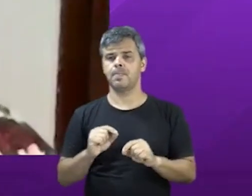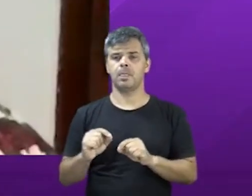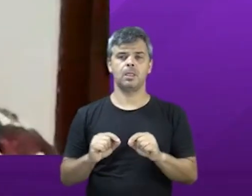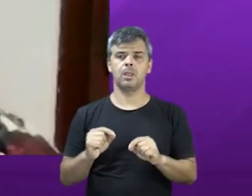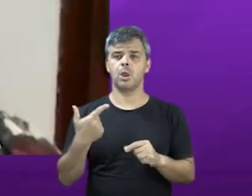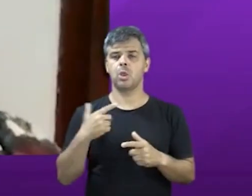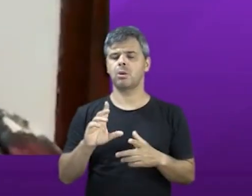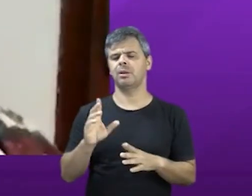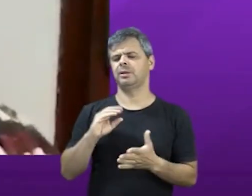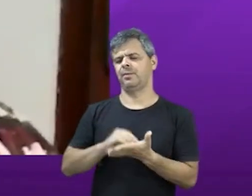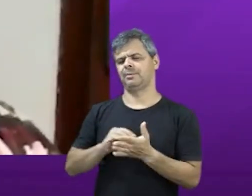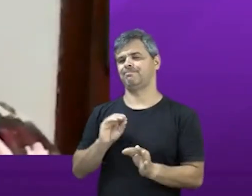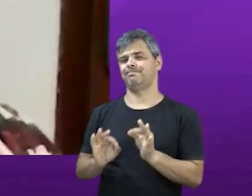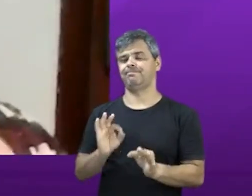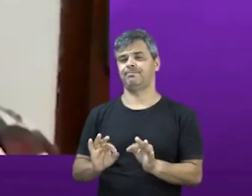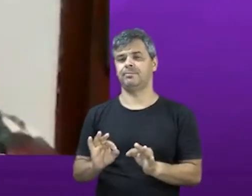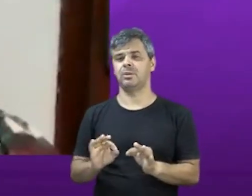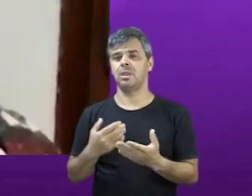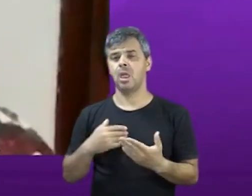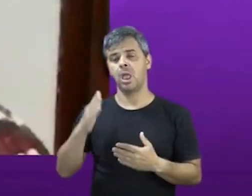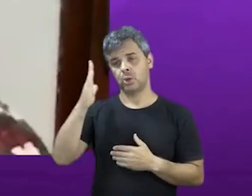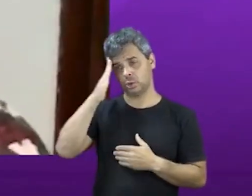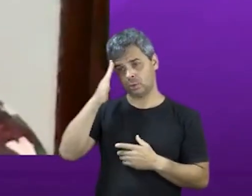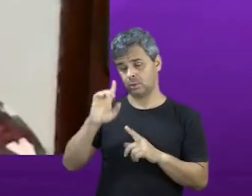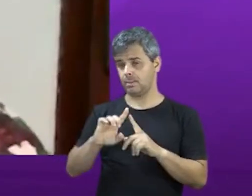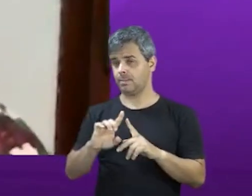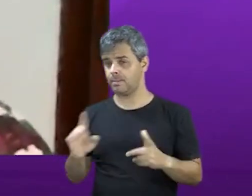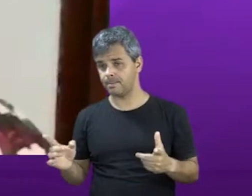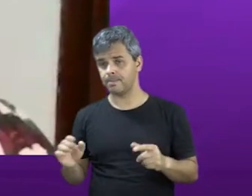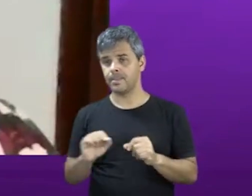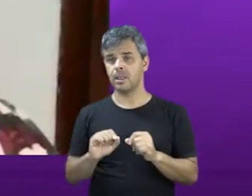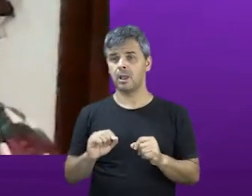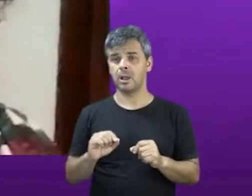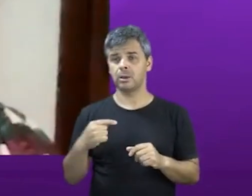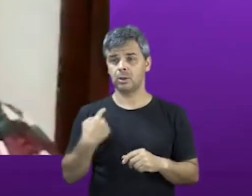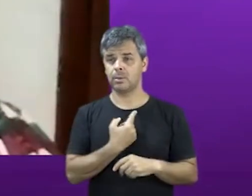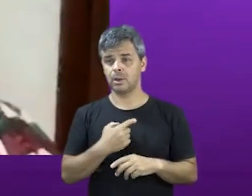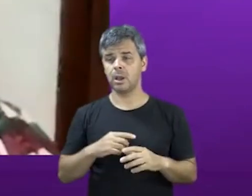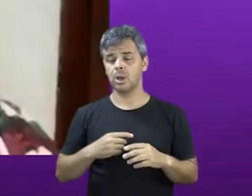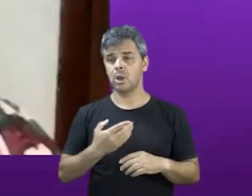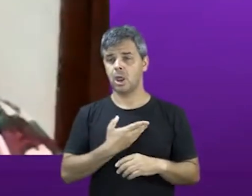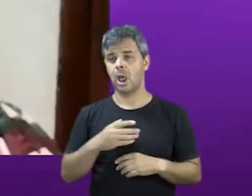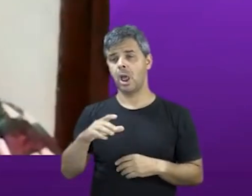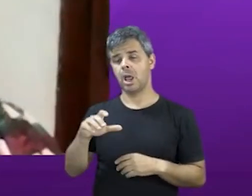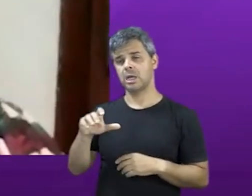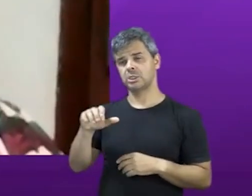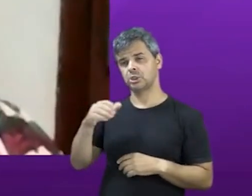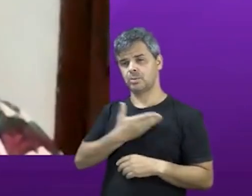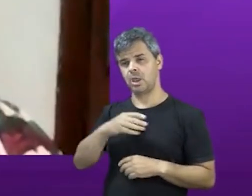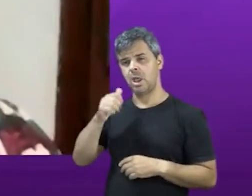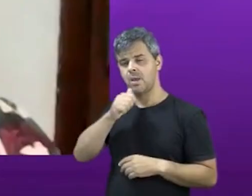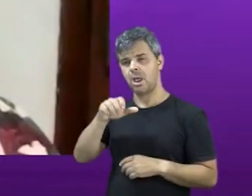Não quero ser injusta de falar a palavra reconhecimento, não é isso, né? Até porque a nossa companheira Janaína Oliveira, uma mulher